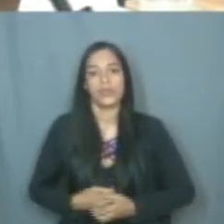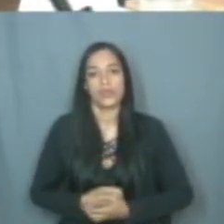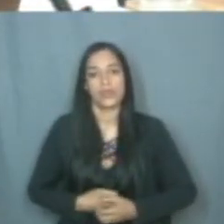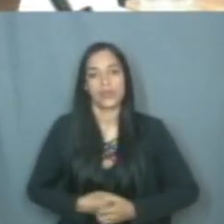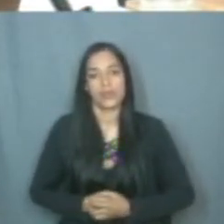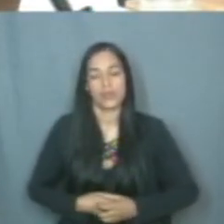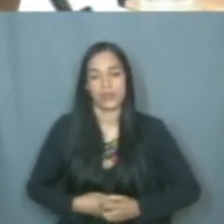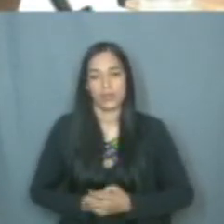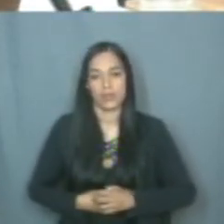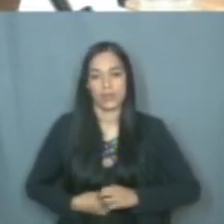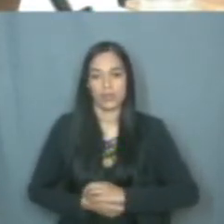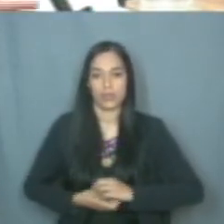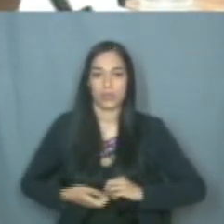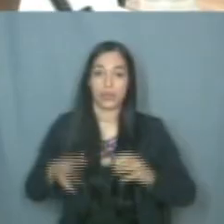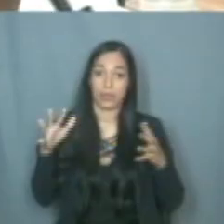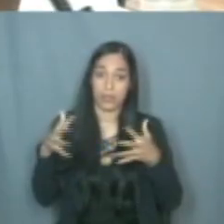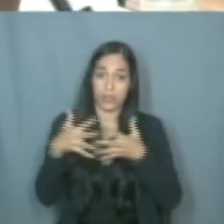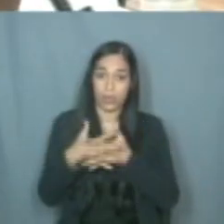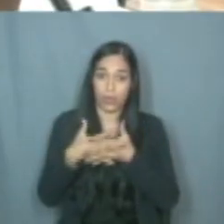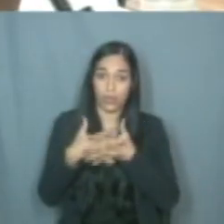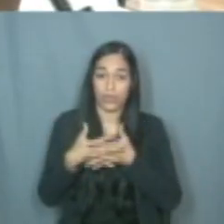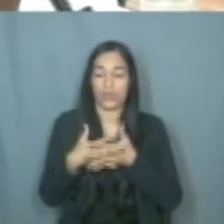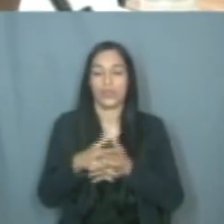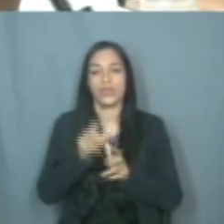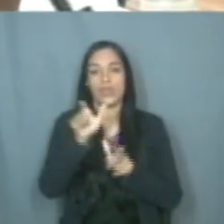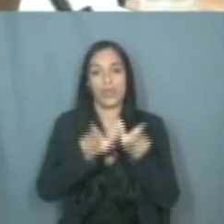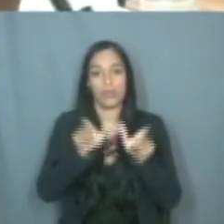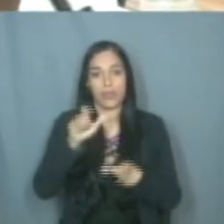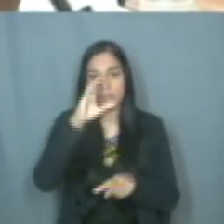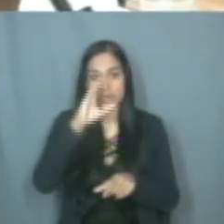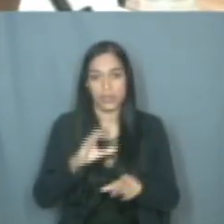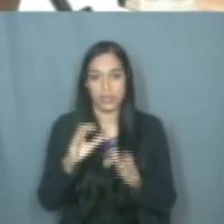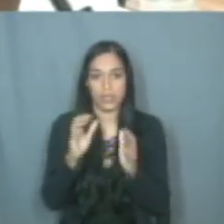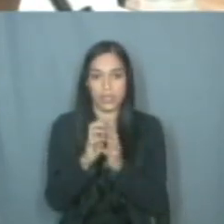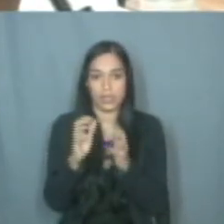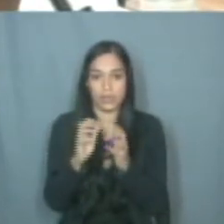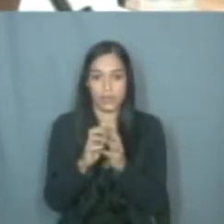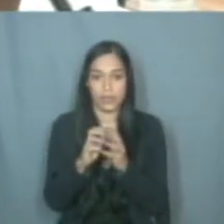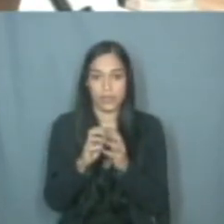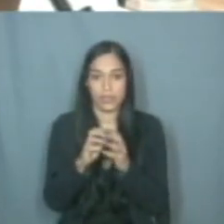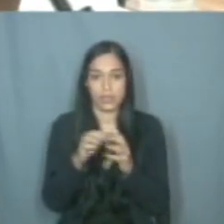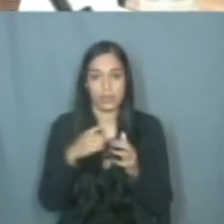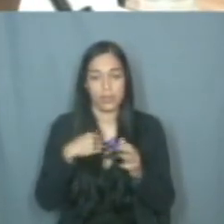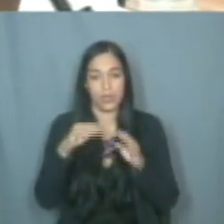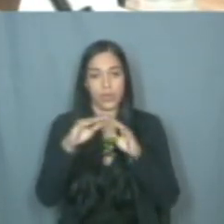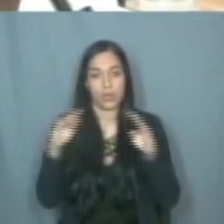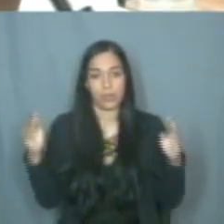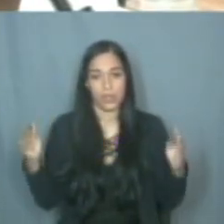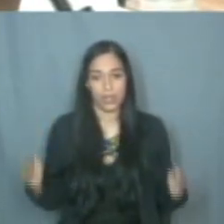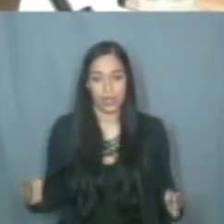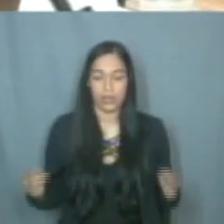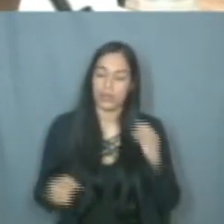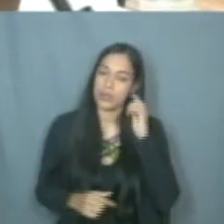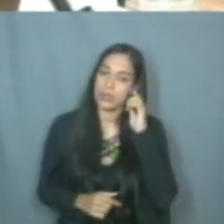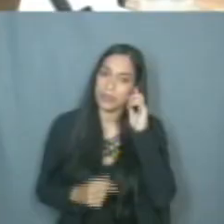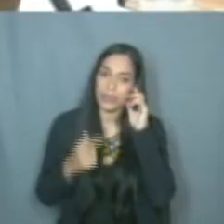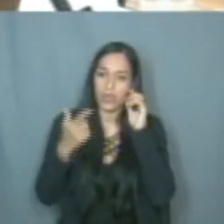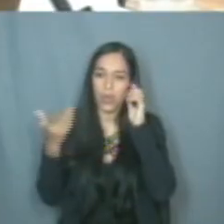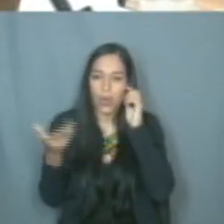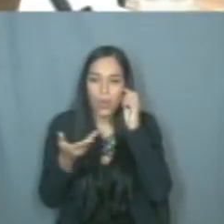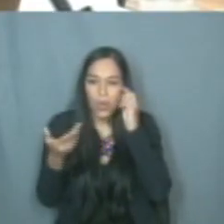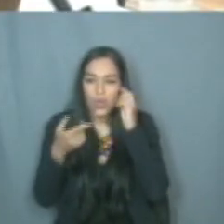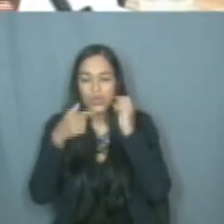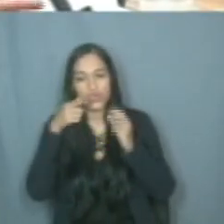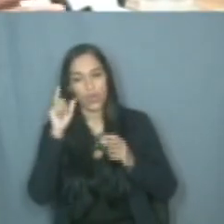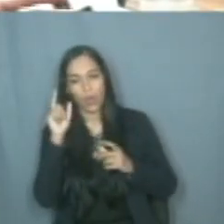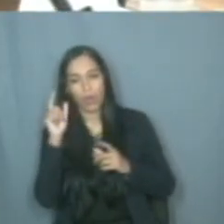muito confuso e coloco também os cidadãos recifenses à disposição do meu gabinete. Se vocês levarem multa lá hoje, ontem, todo esse